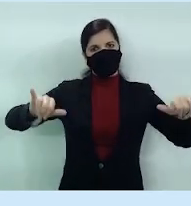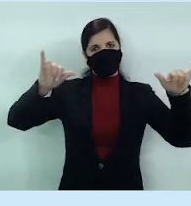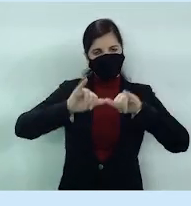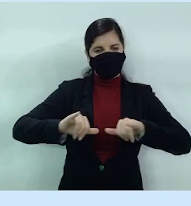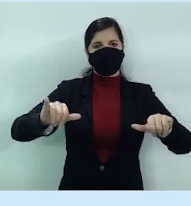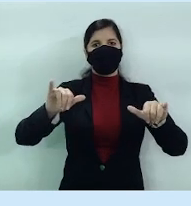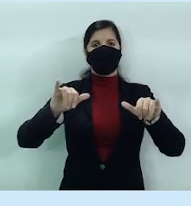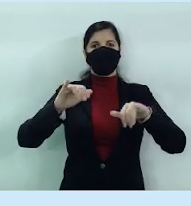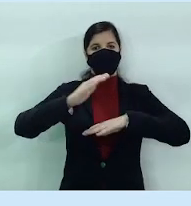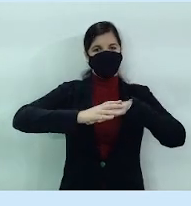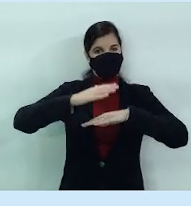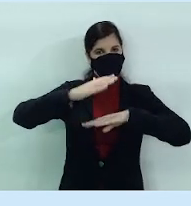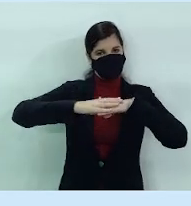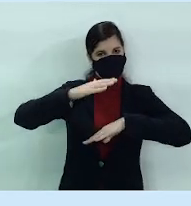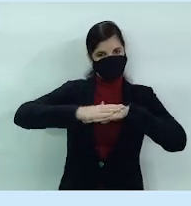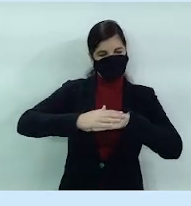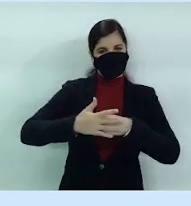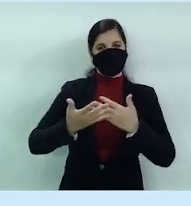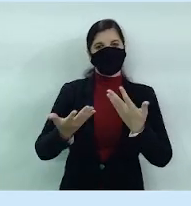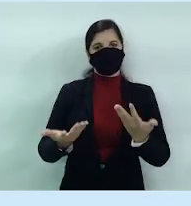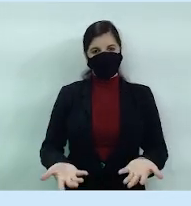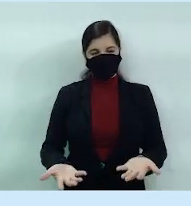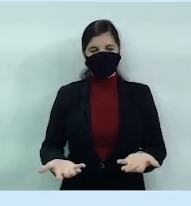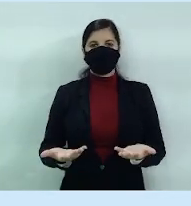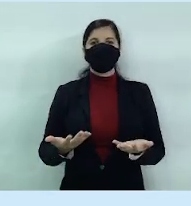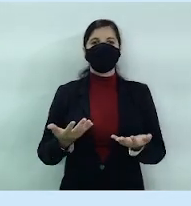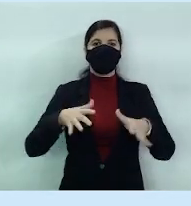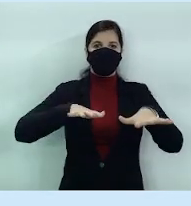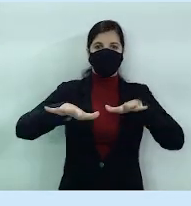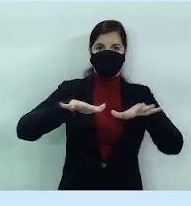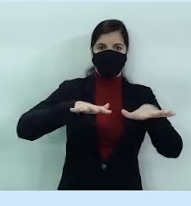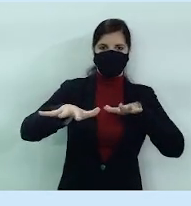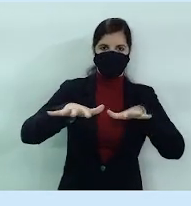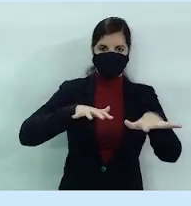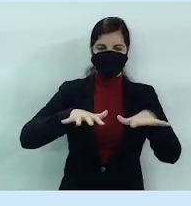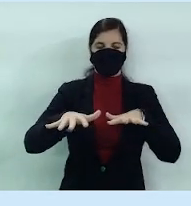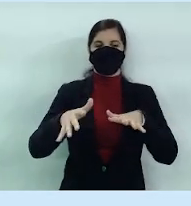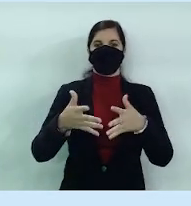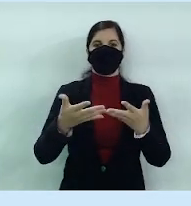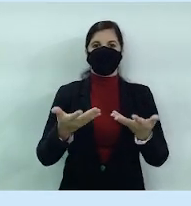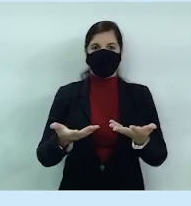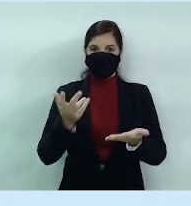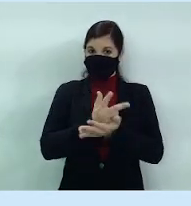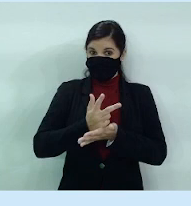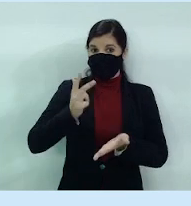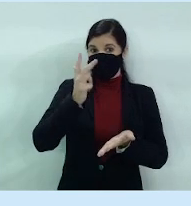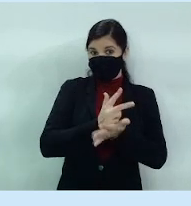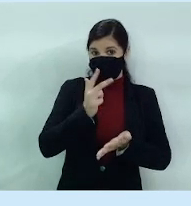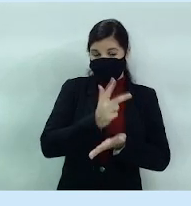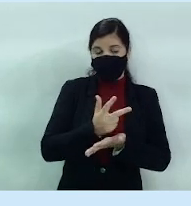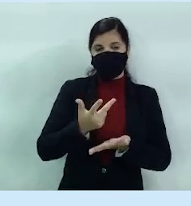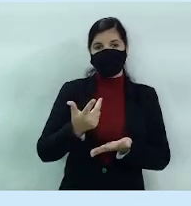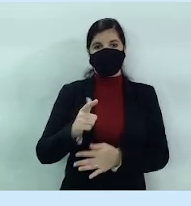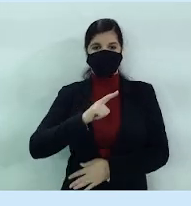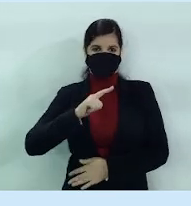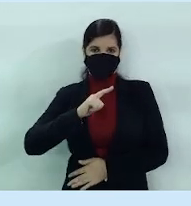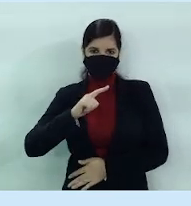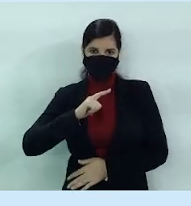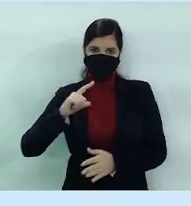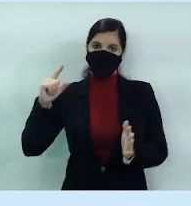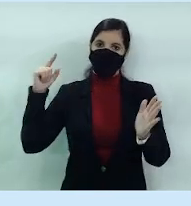divulgar uma ação, divulgar um movimento. Então, sempre quando a gente tem